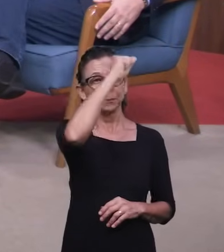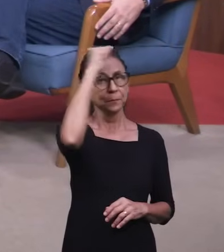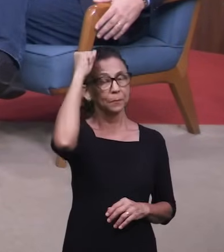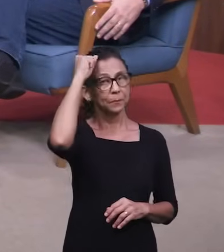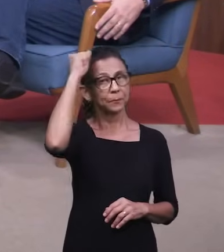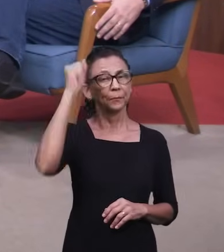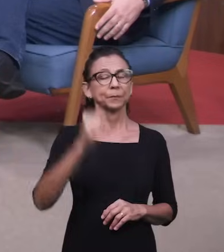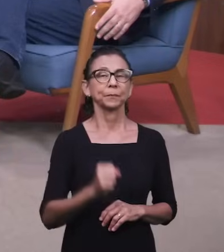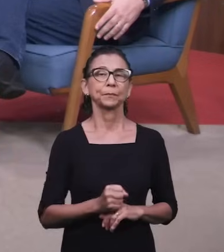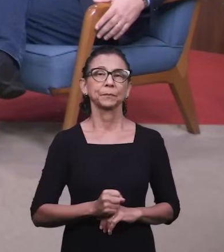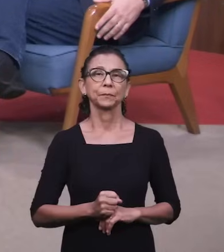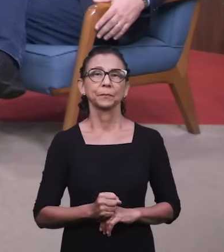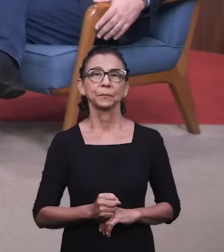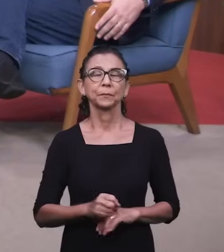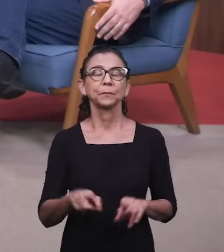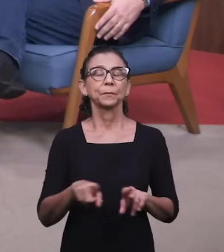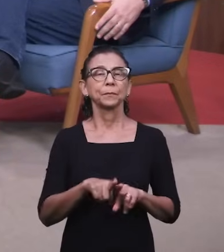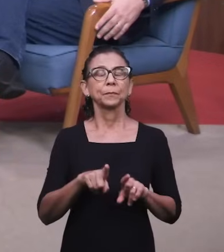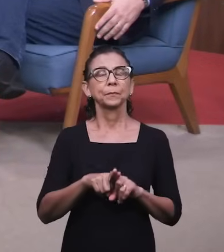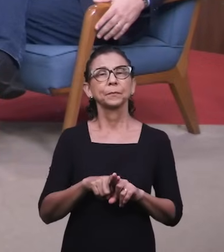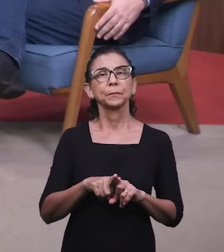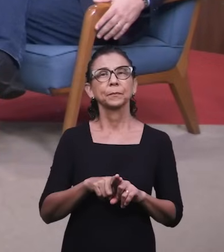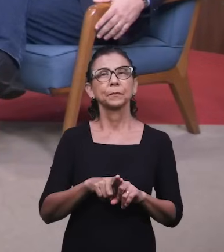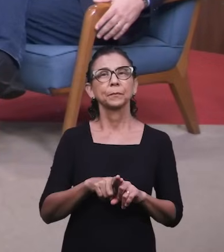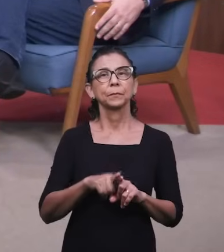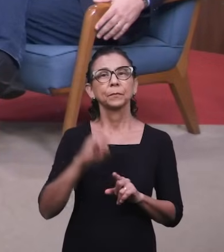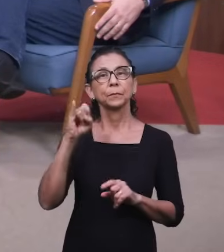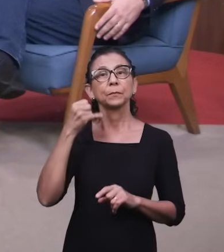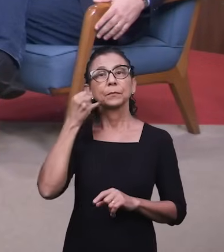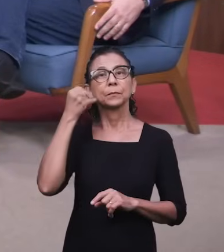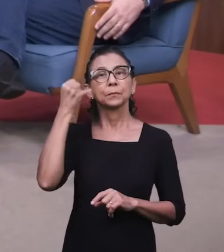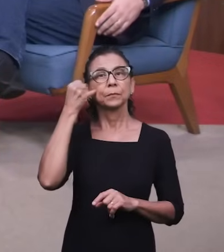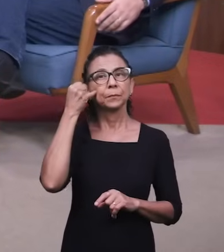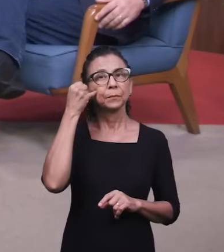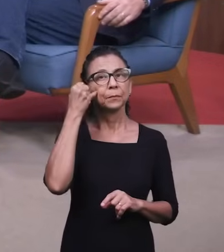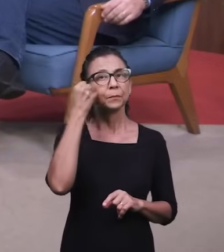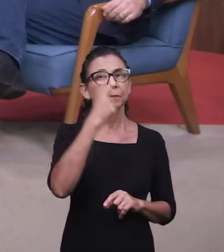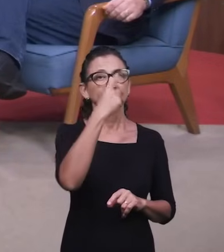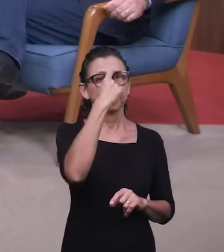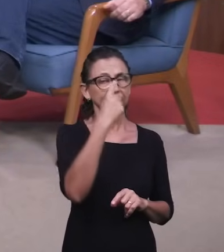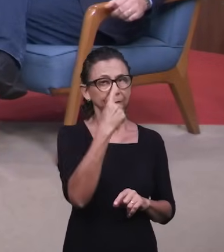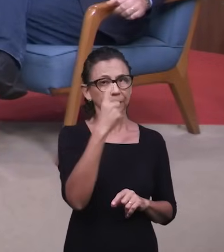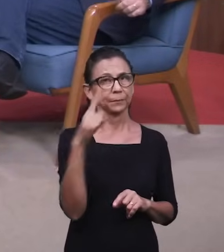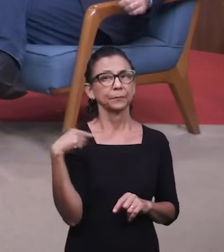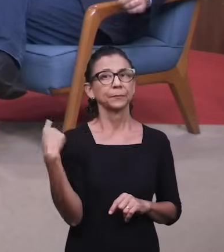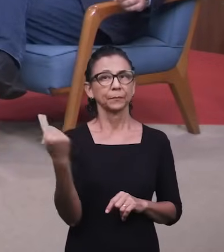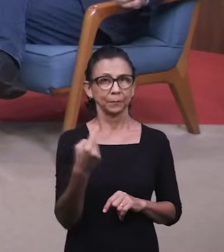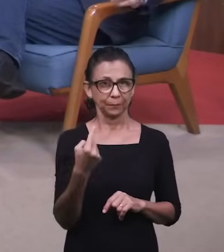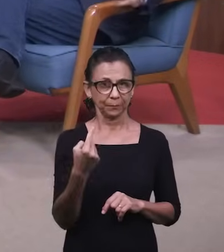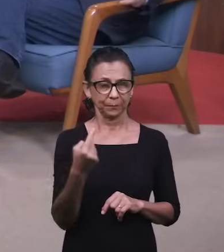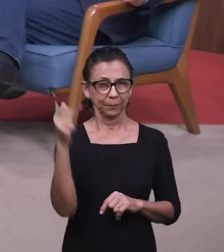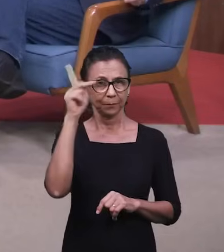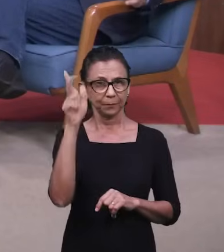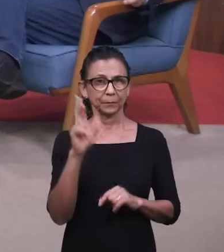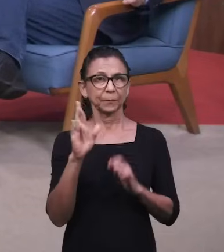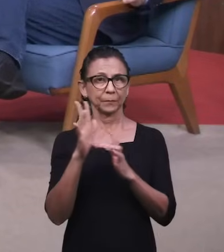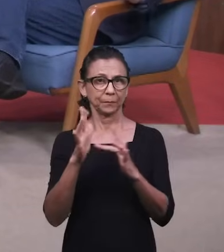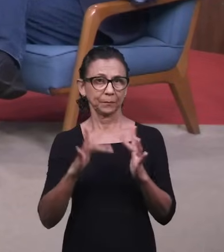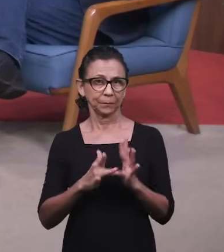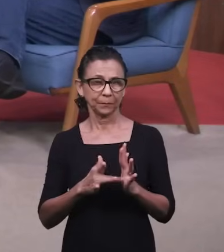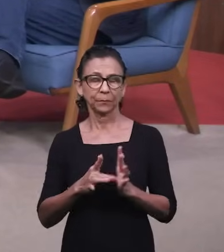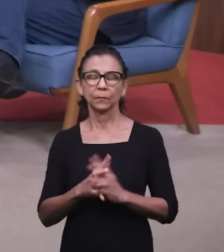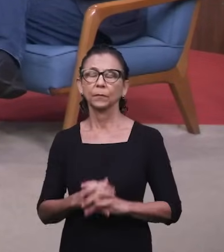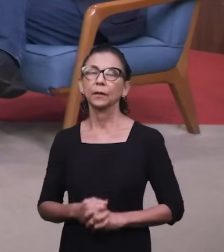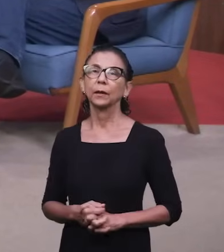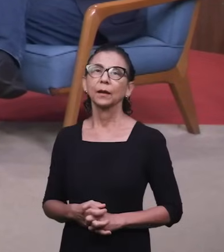do Senhor a todos, queridos. Amém. Paz do Senhor Daniel, Josias e a todos também. Glória a Jesus. Uma coisa que